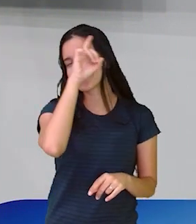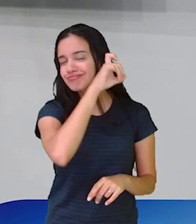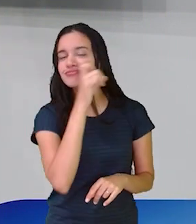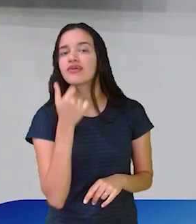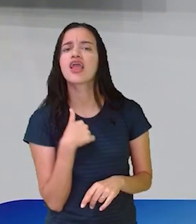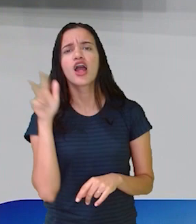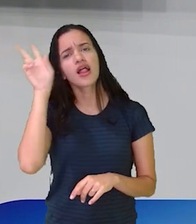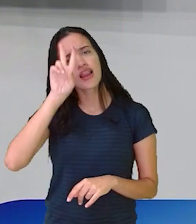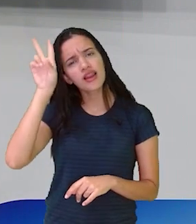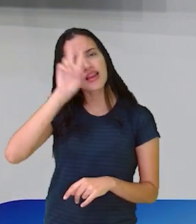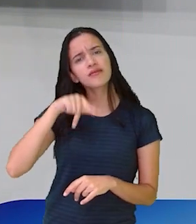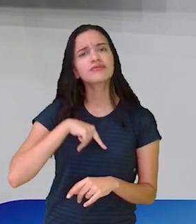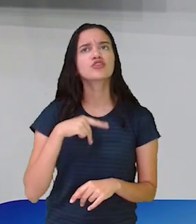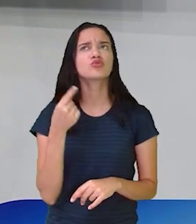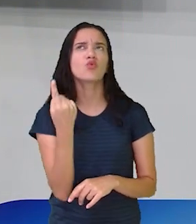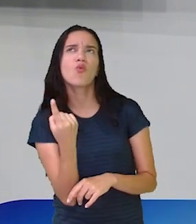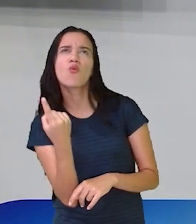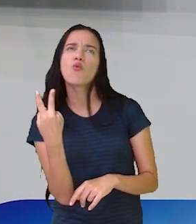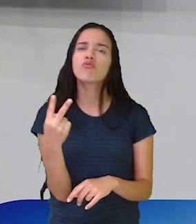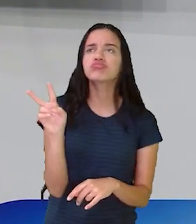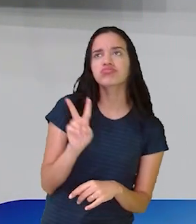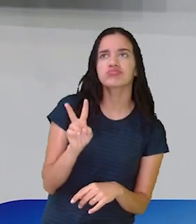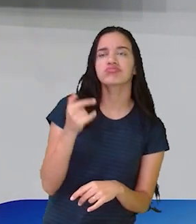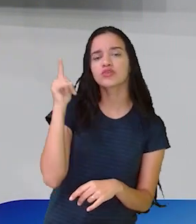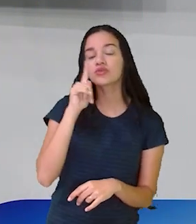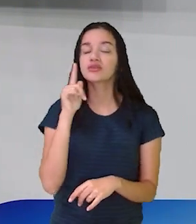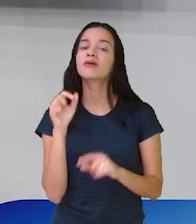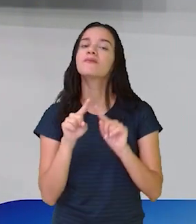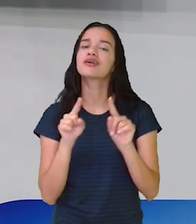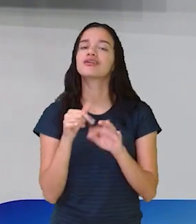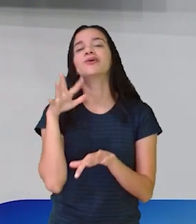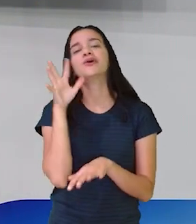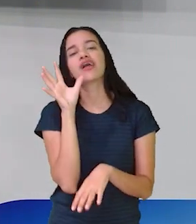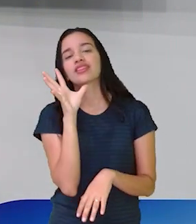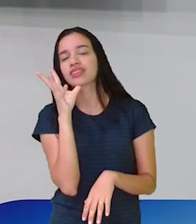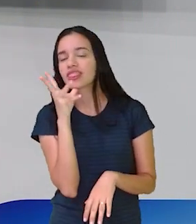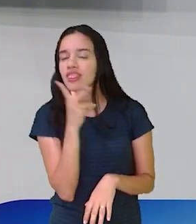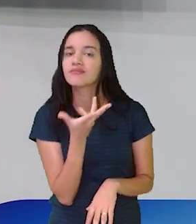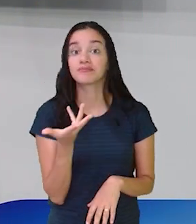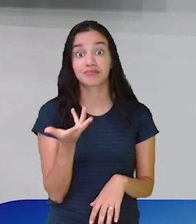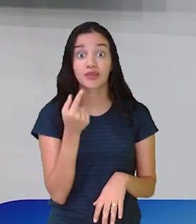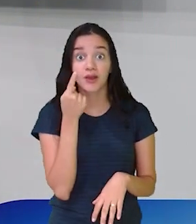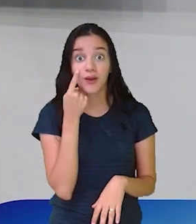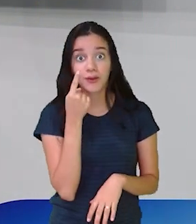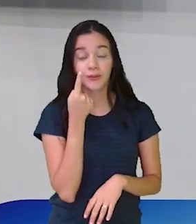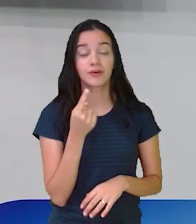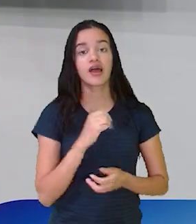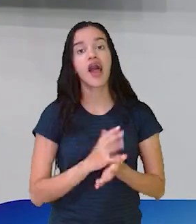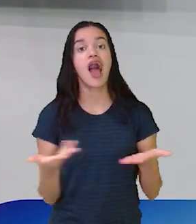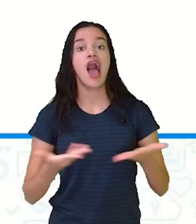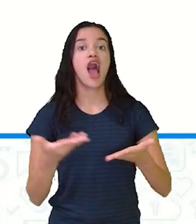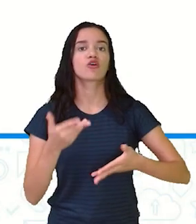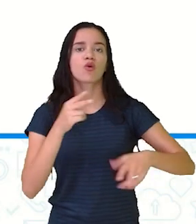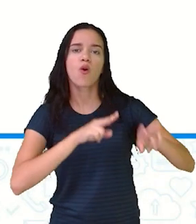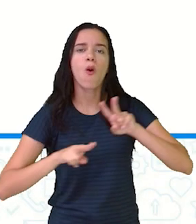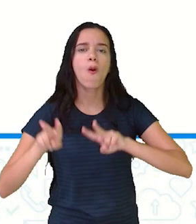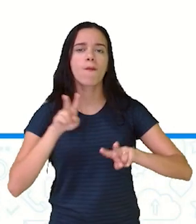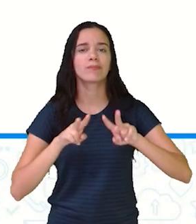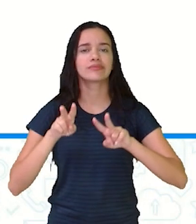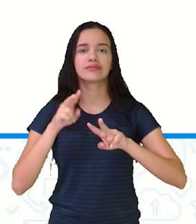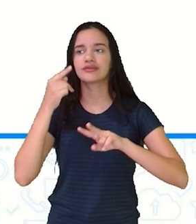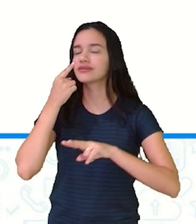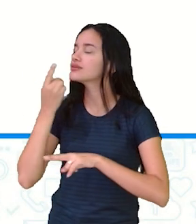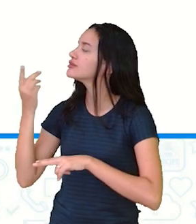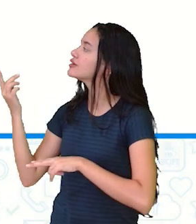ter conseguido 1 ou 2 vezes, mas eu demorei muito tempo. Vê só. Observe a imagem do cubo